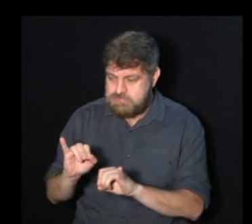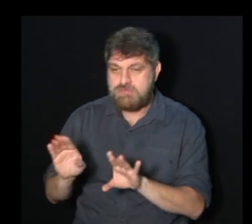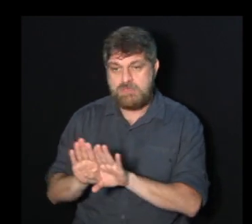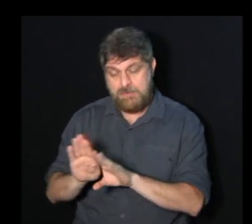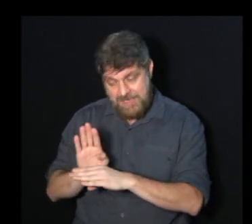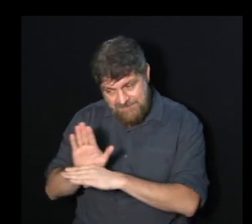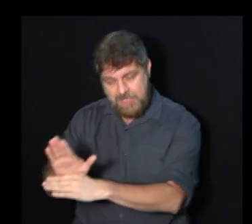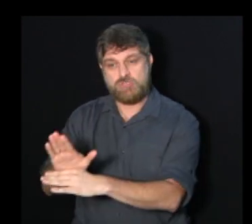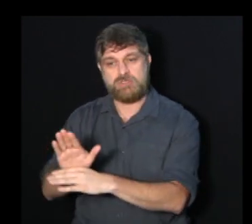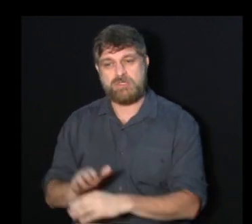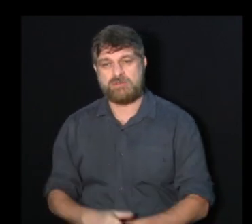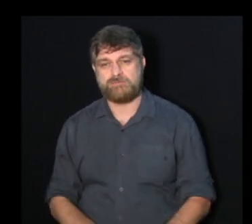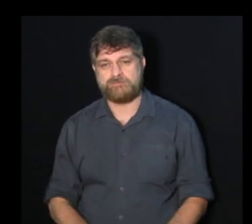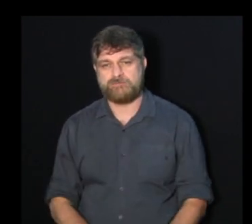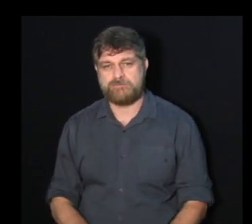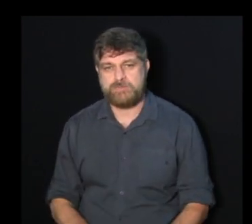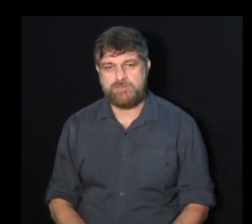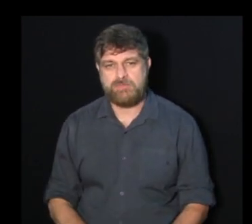tá?